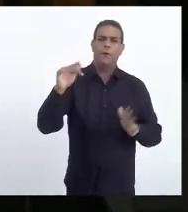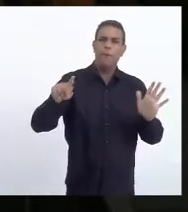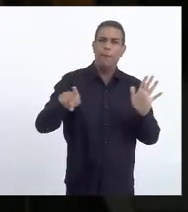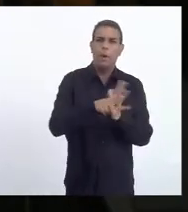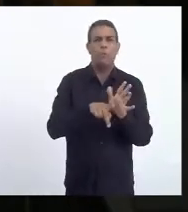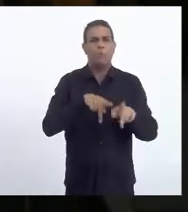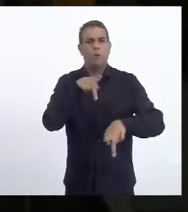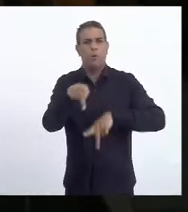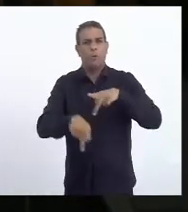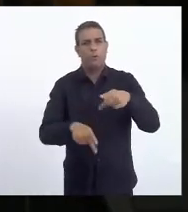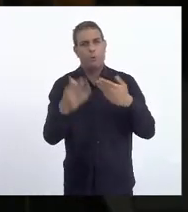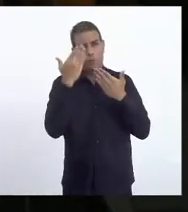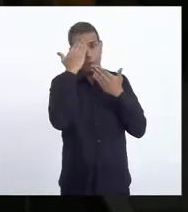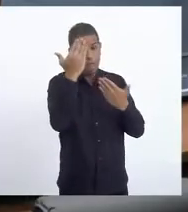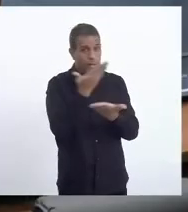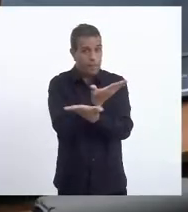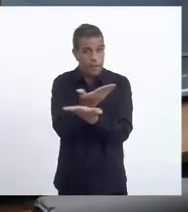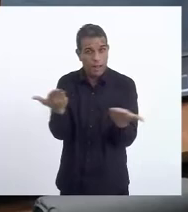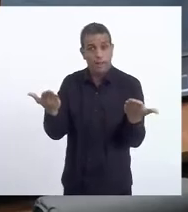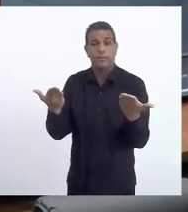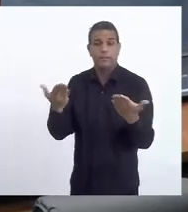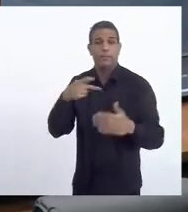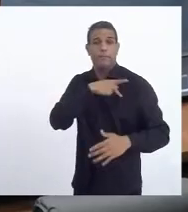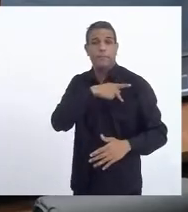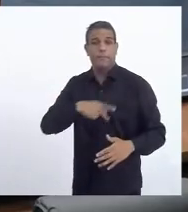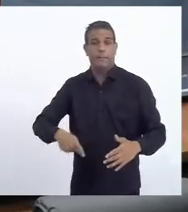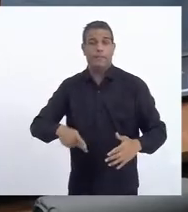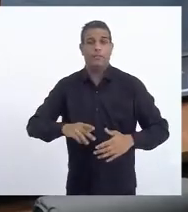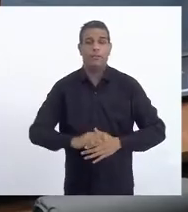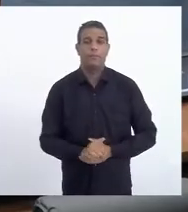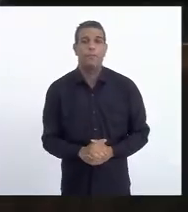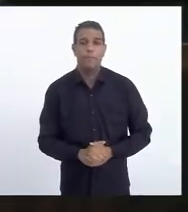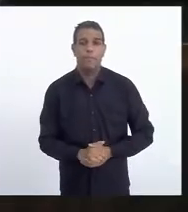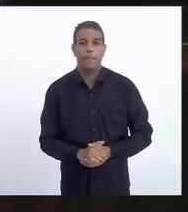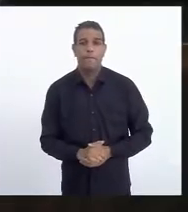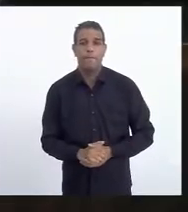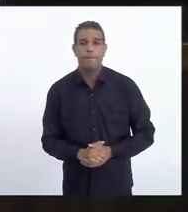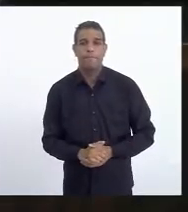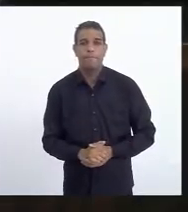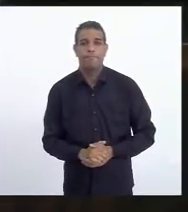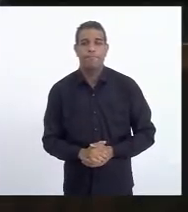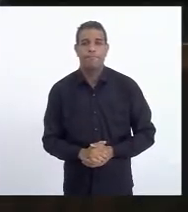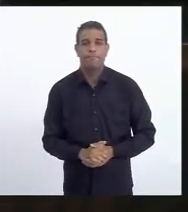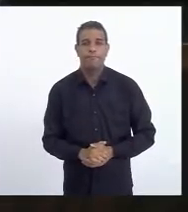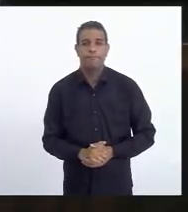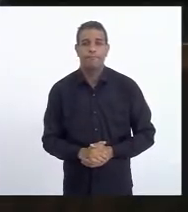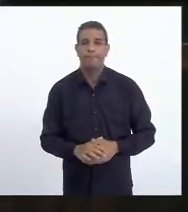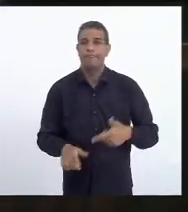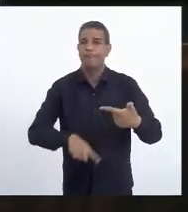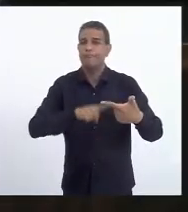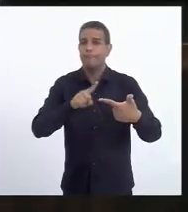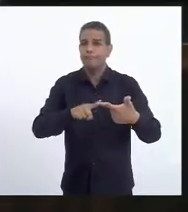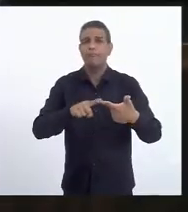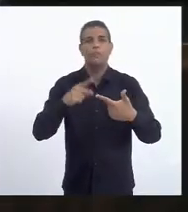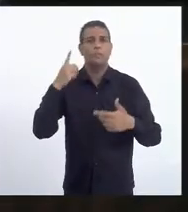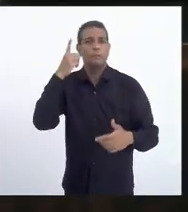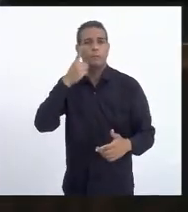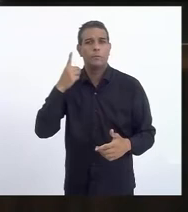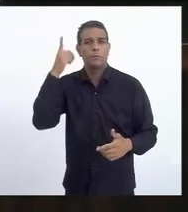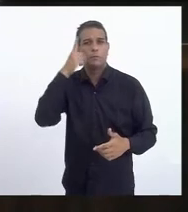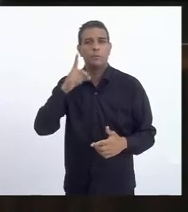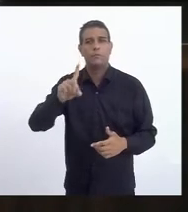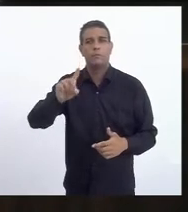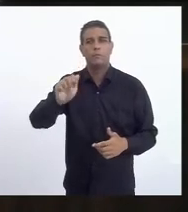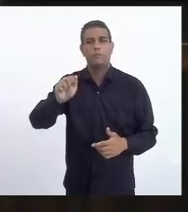população Fluminense Muito obrigado senhora presidente é obrigado a deputado próximo orador inscrito é o nome do deputado